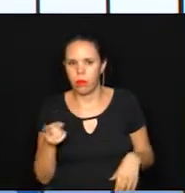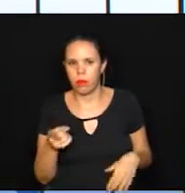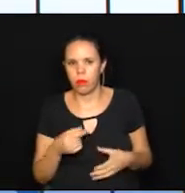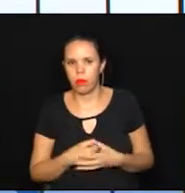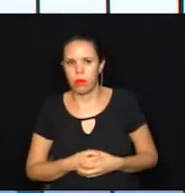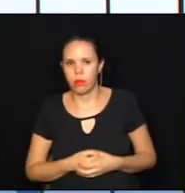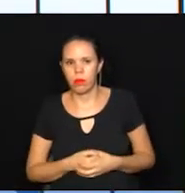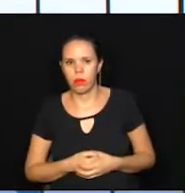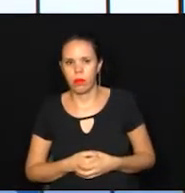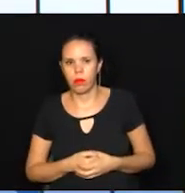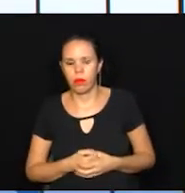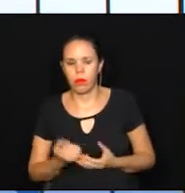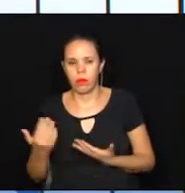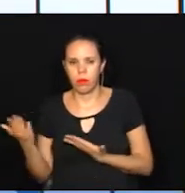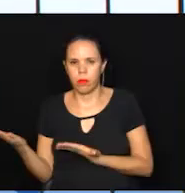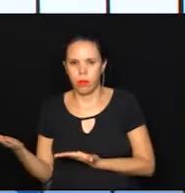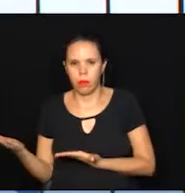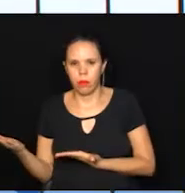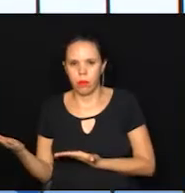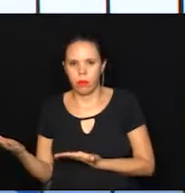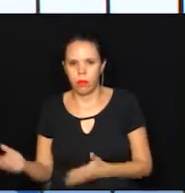Olha, é